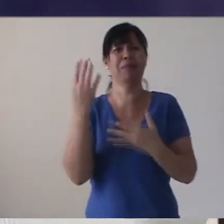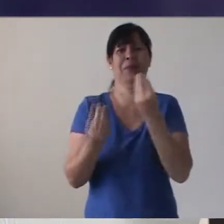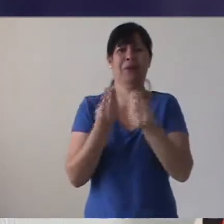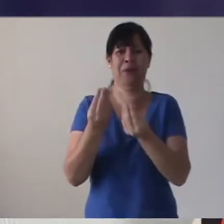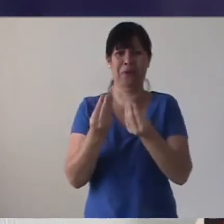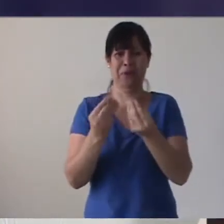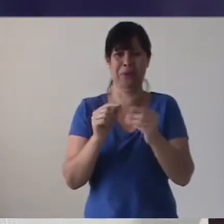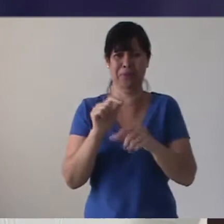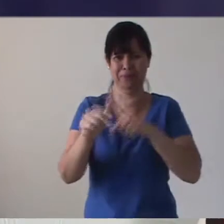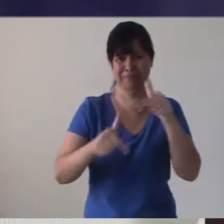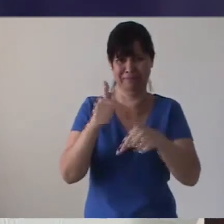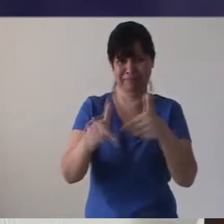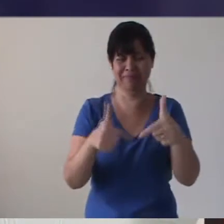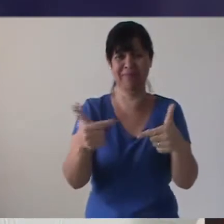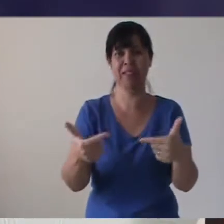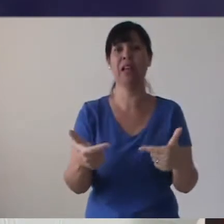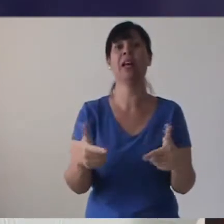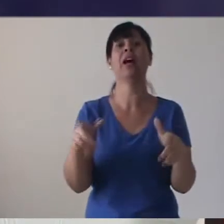usar tal,